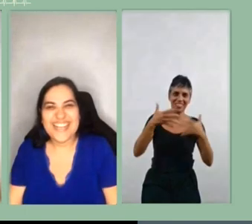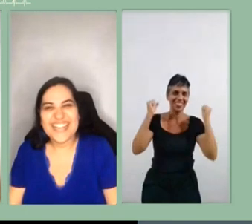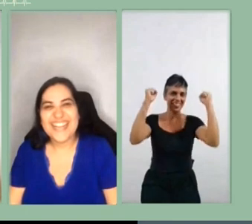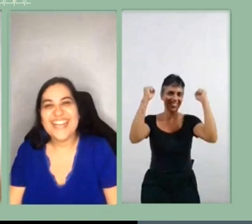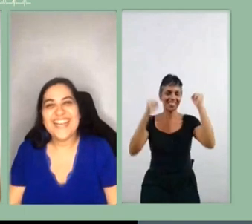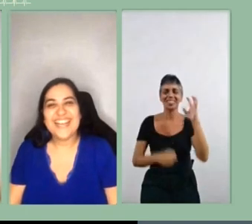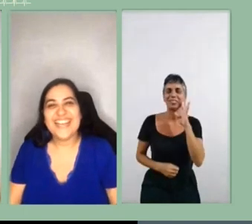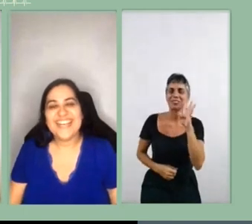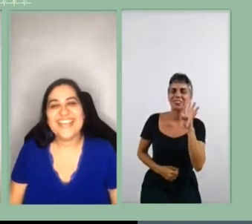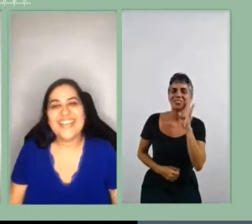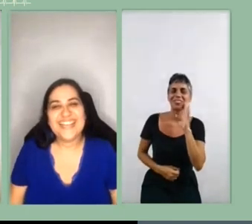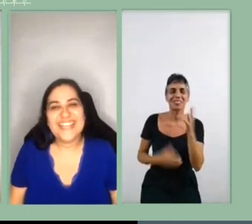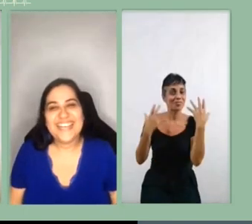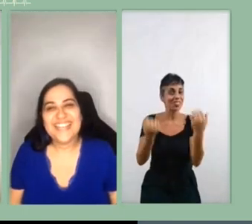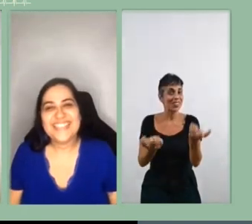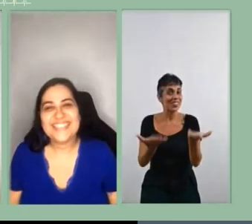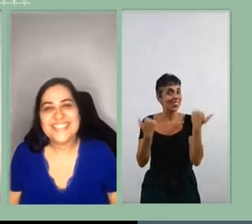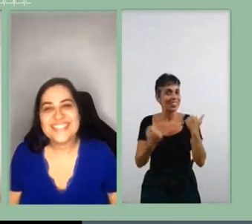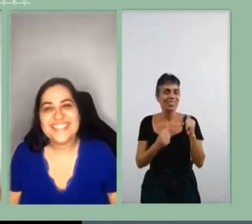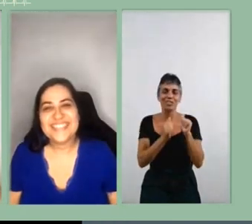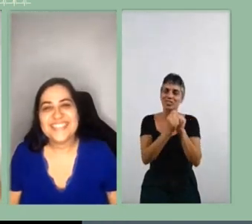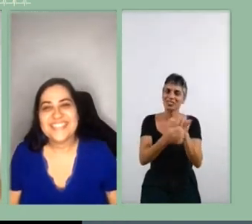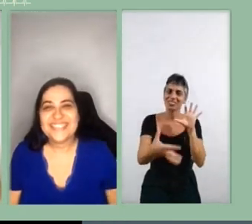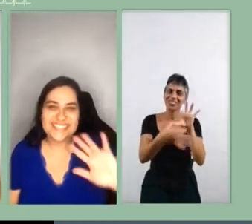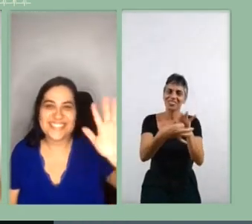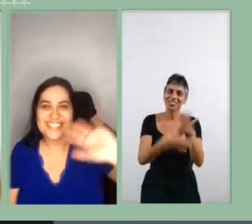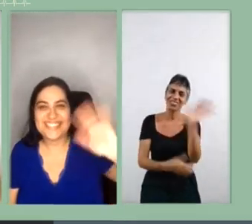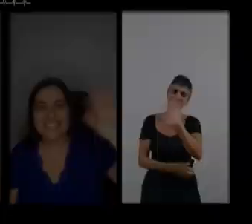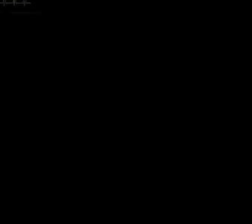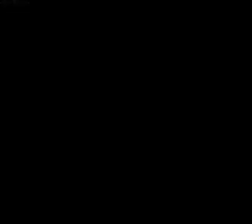Bora, galera. Tamo juntos. Tchau, cheiro. Tchau. Ei.